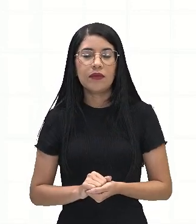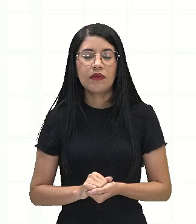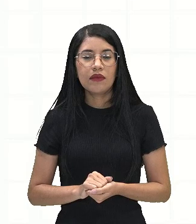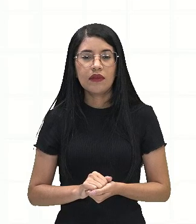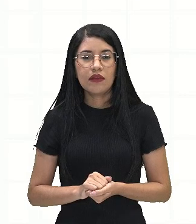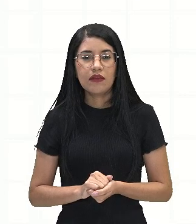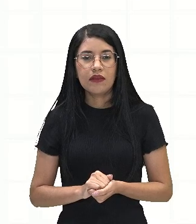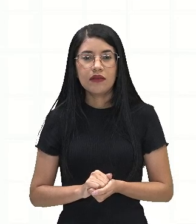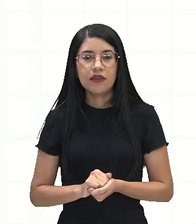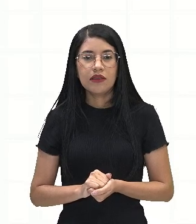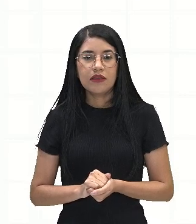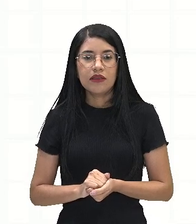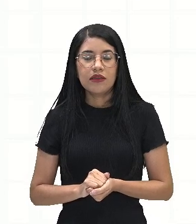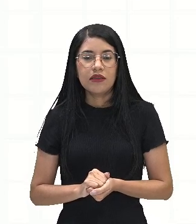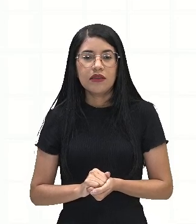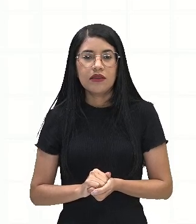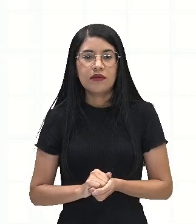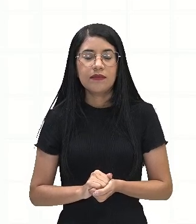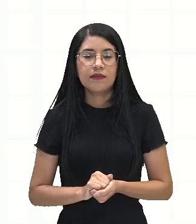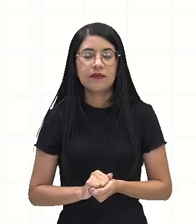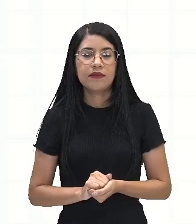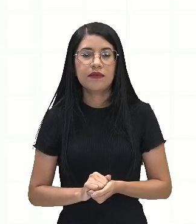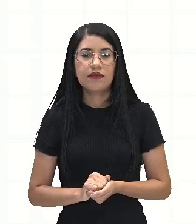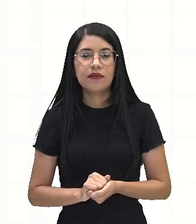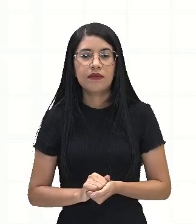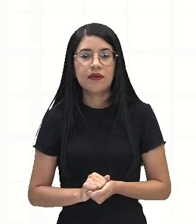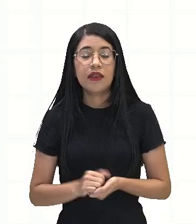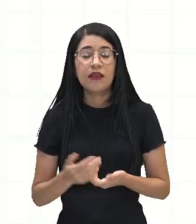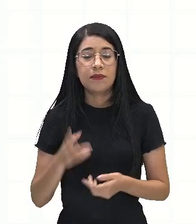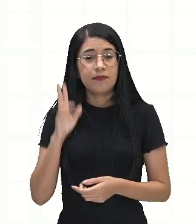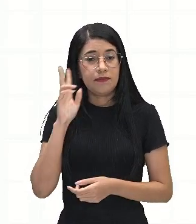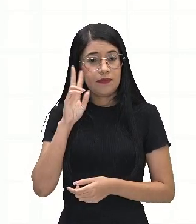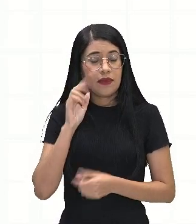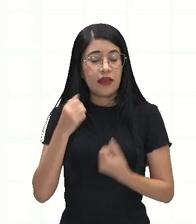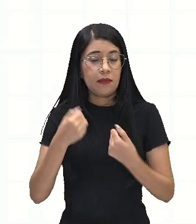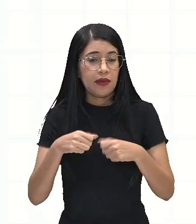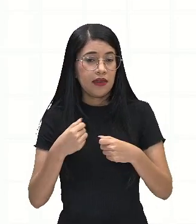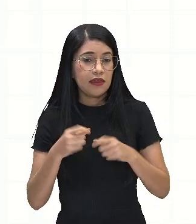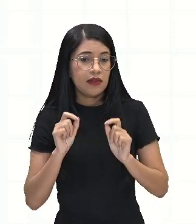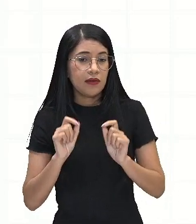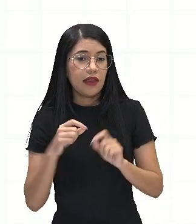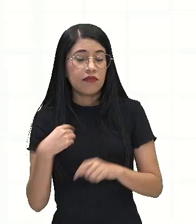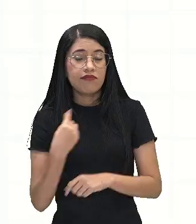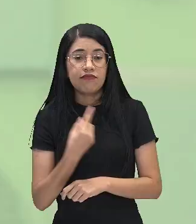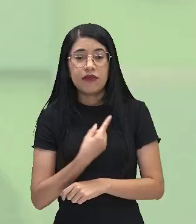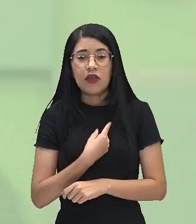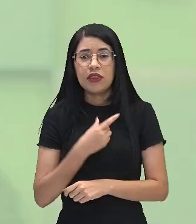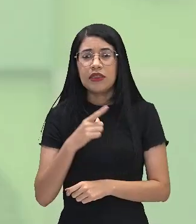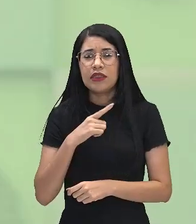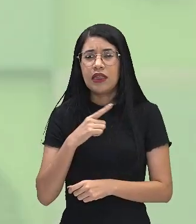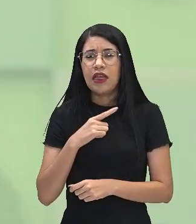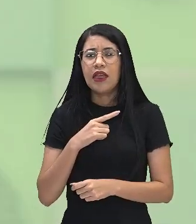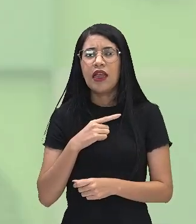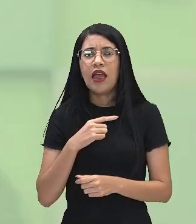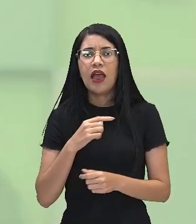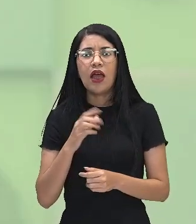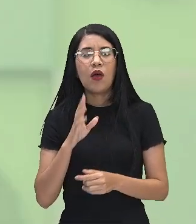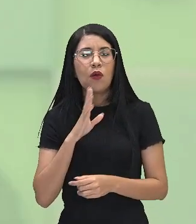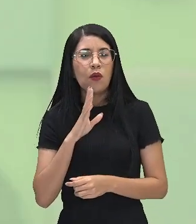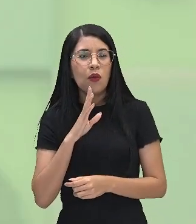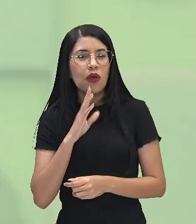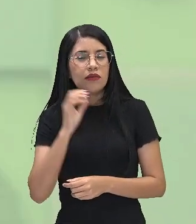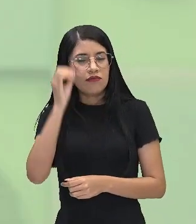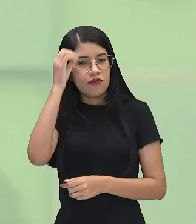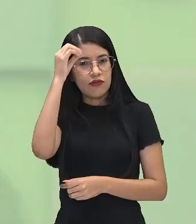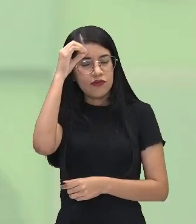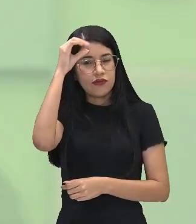esse carbono. Então, lembrando, é necessário que a gente tenha todo esse tipo de